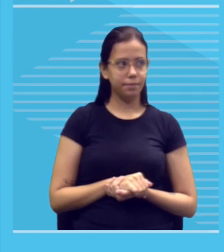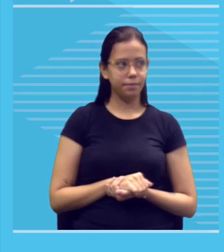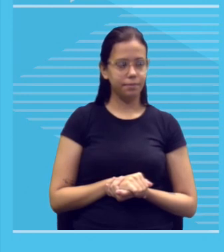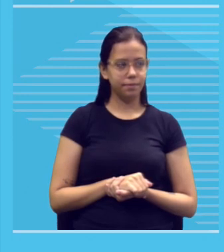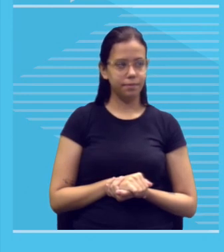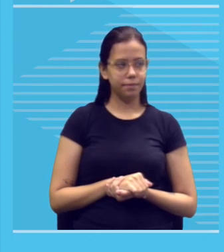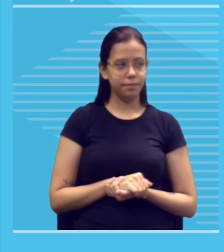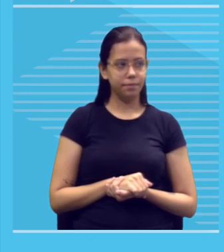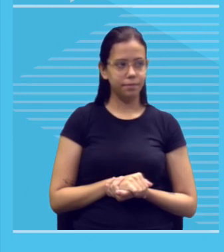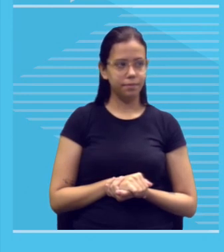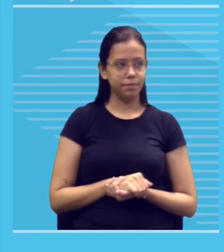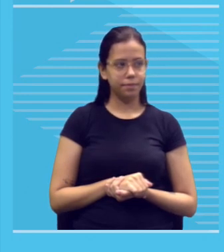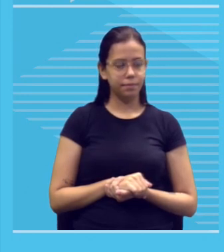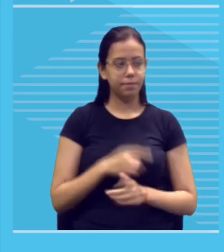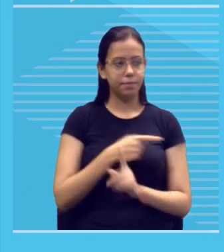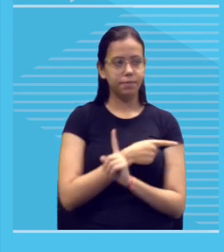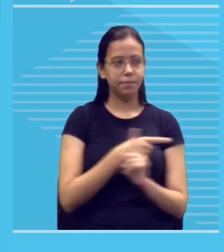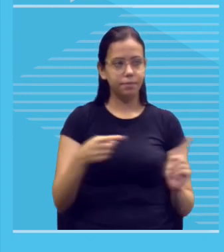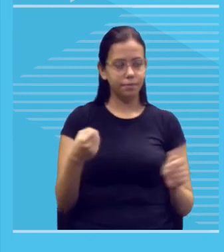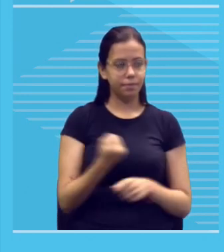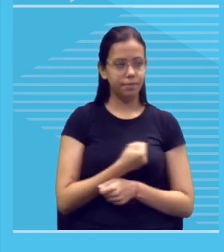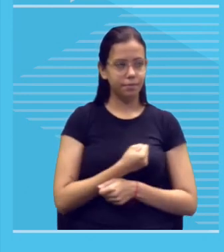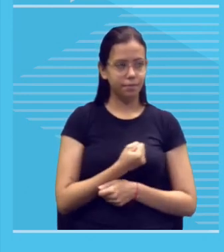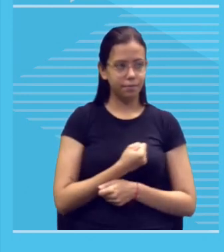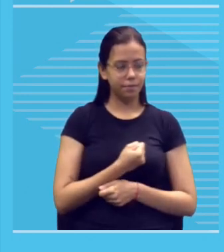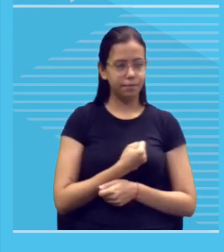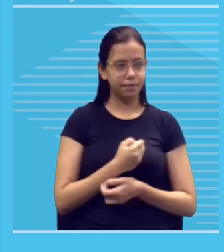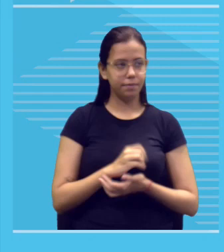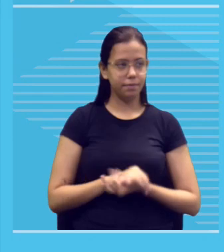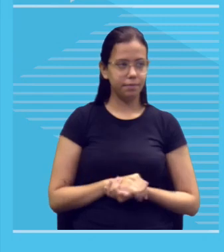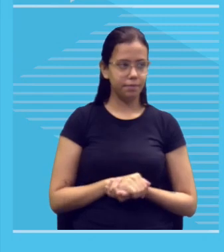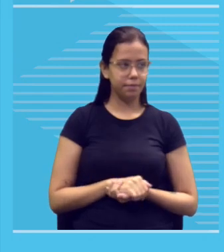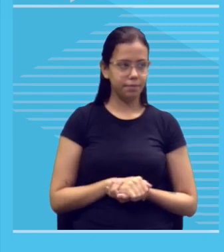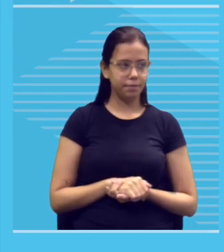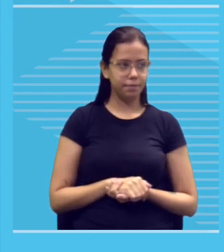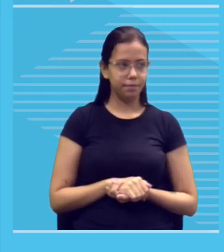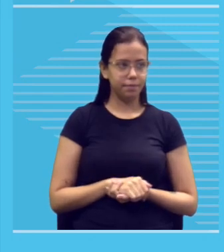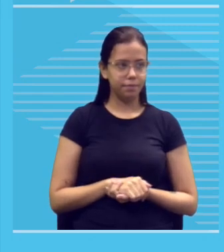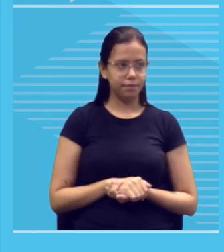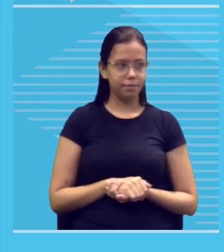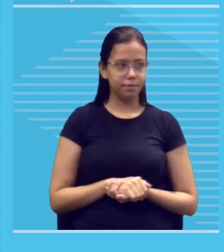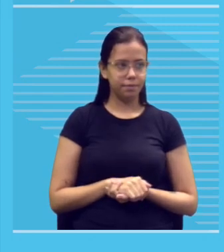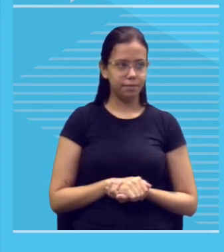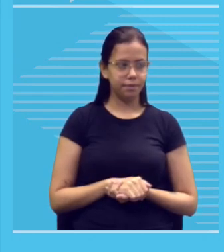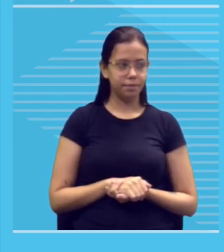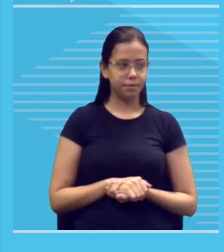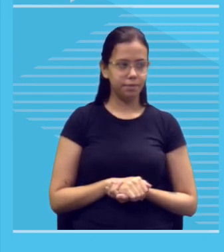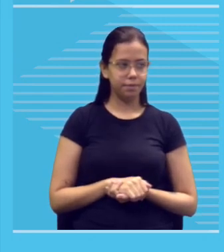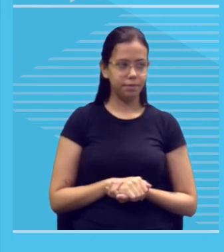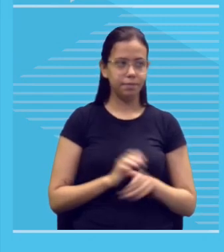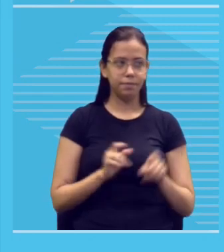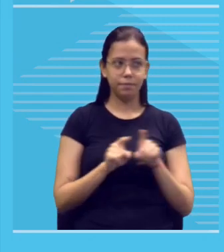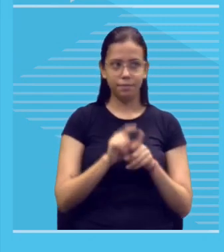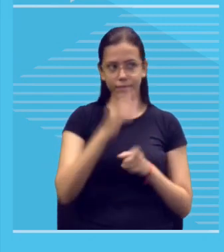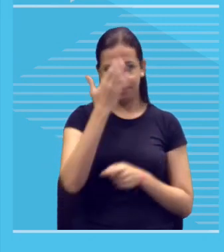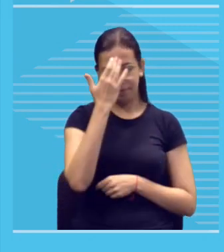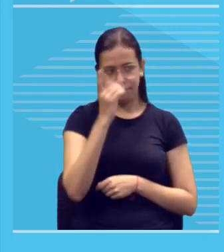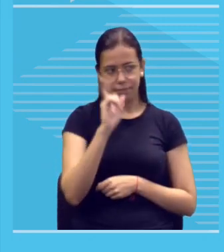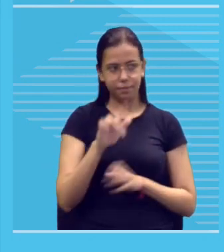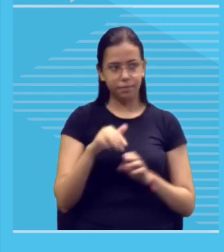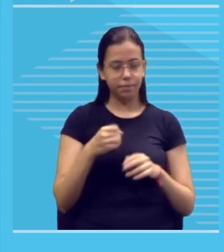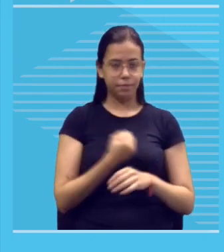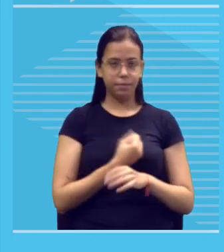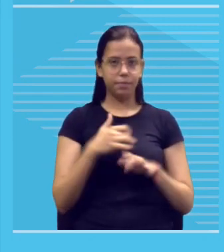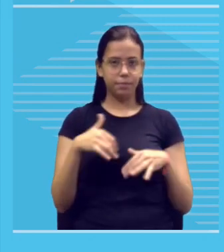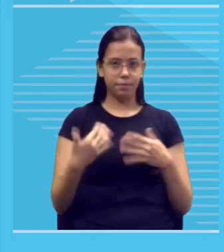a metade de um número né a metade de um número eu também não sei que número é a